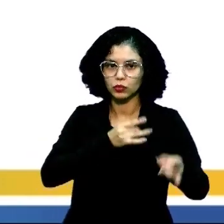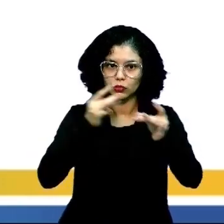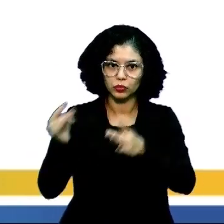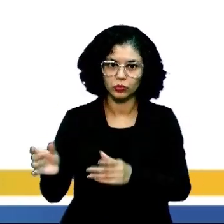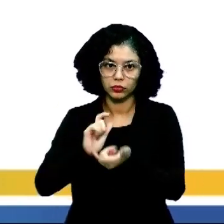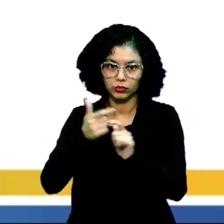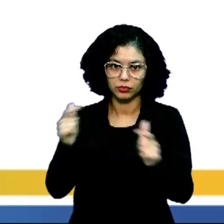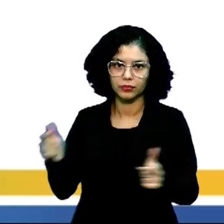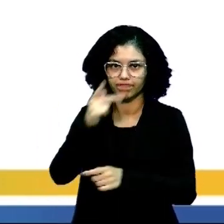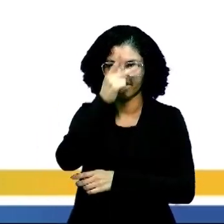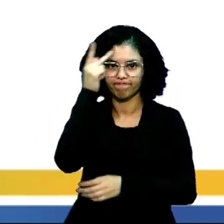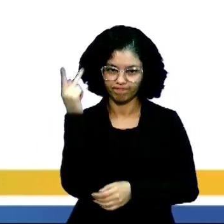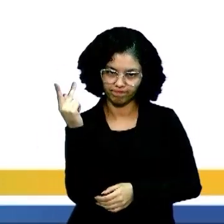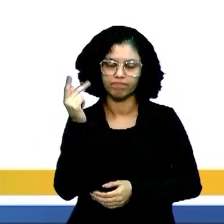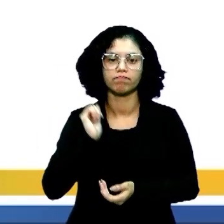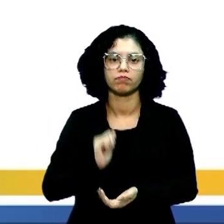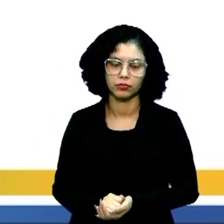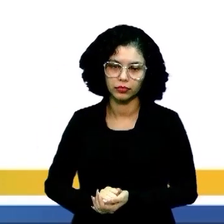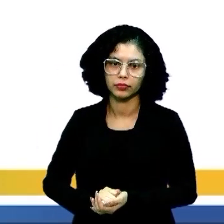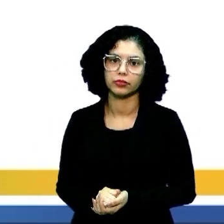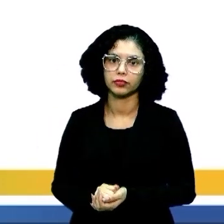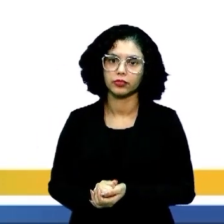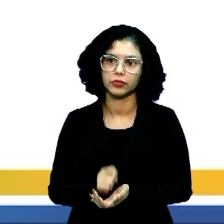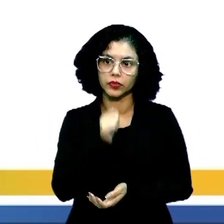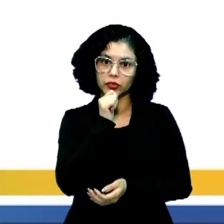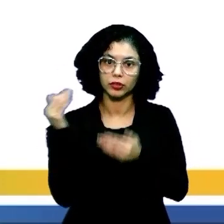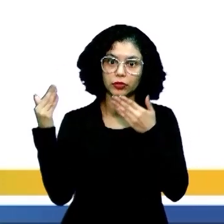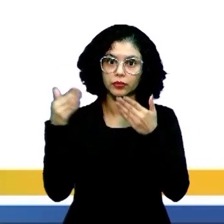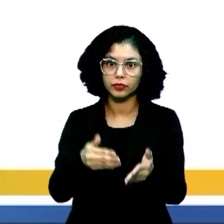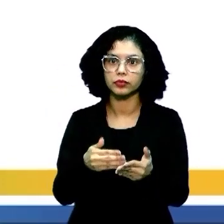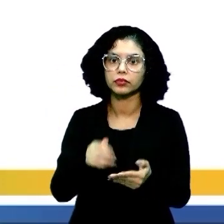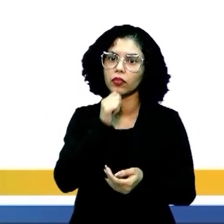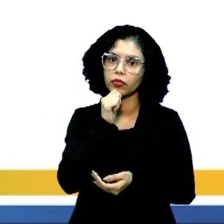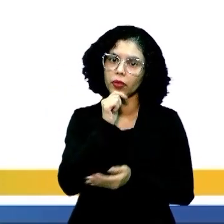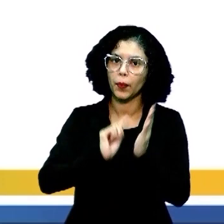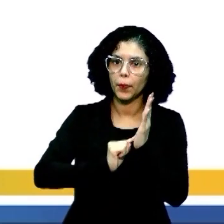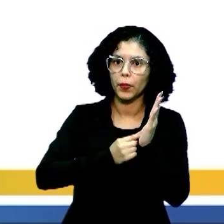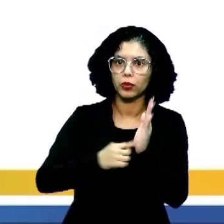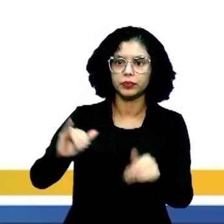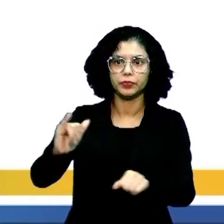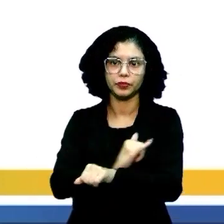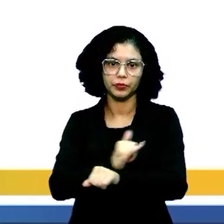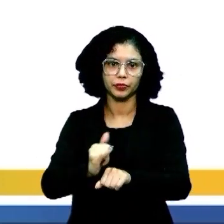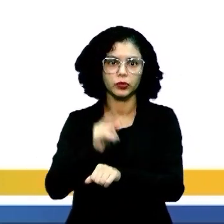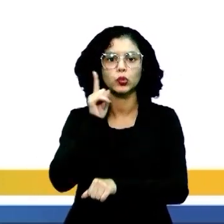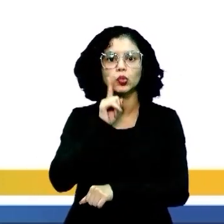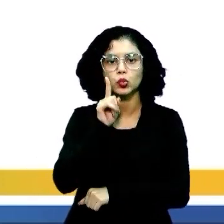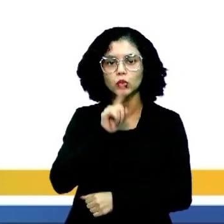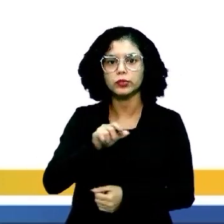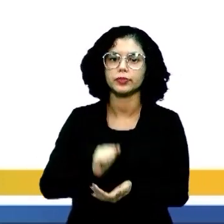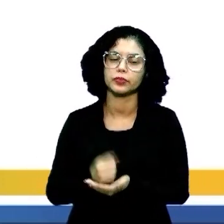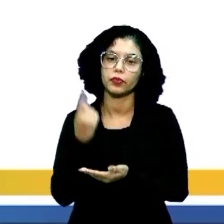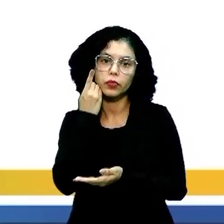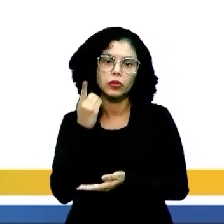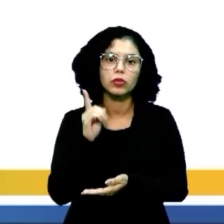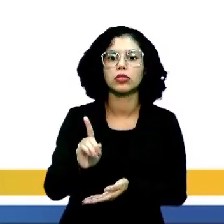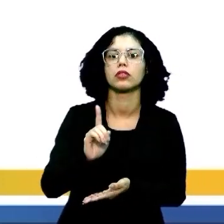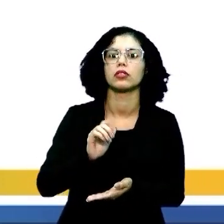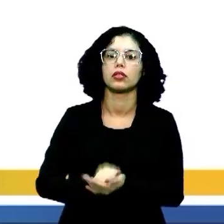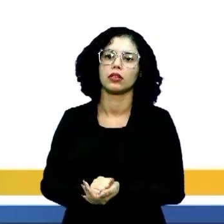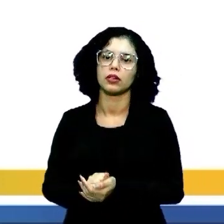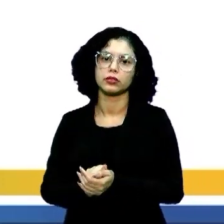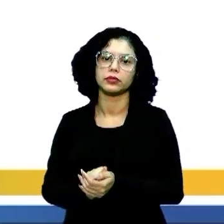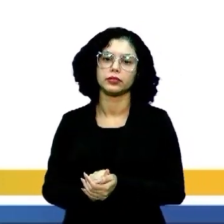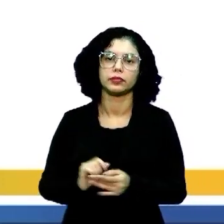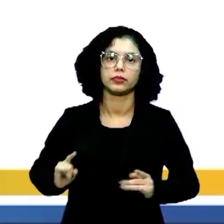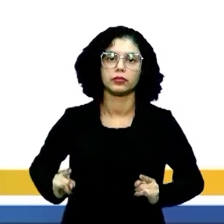comerciais cheios de passageiros e o objetivo era atingir pontos estratégicos dos Estados Unidos. Então, um